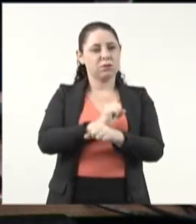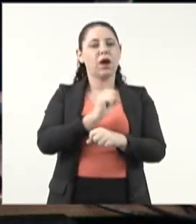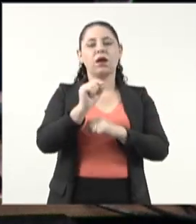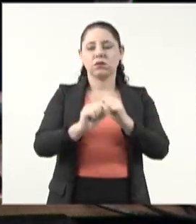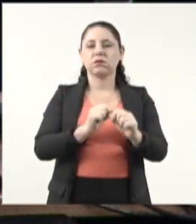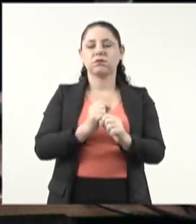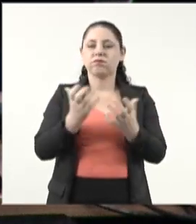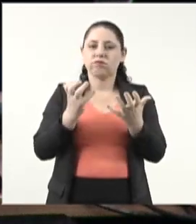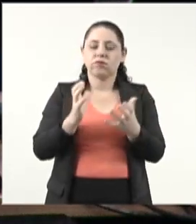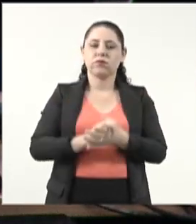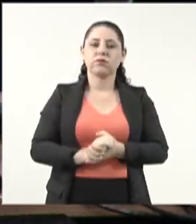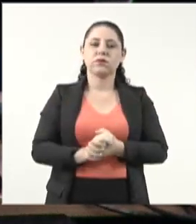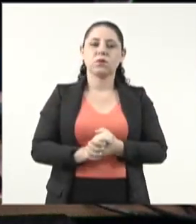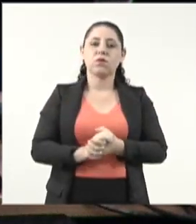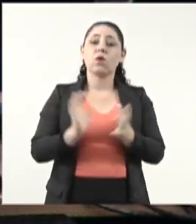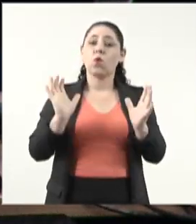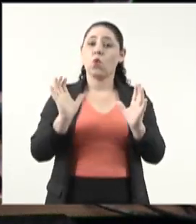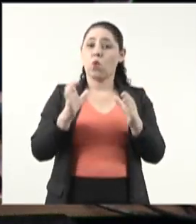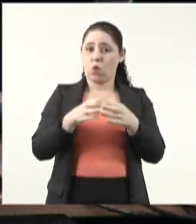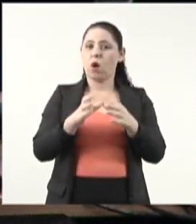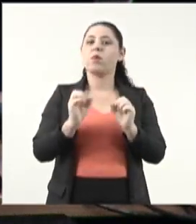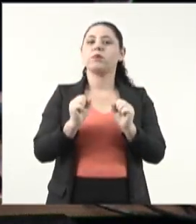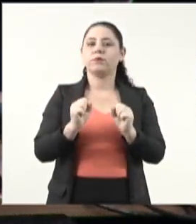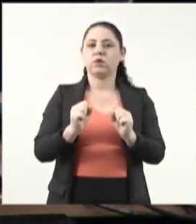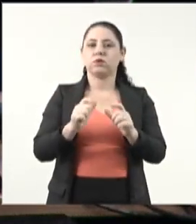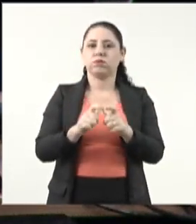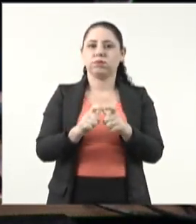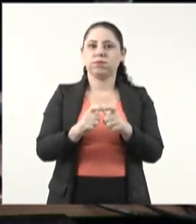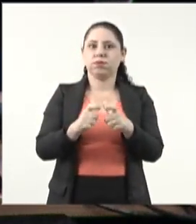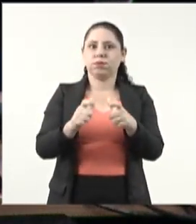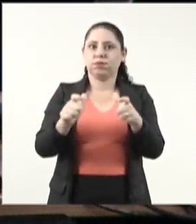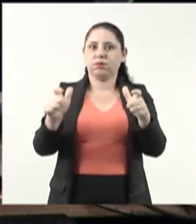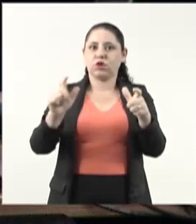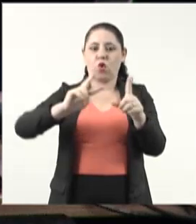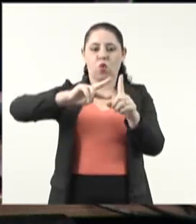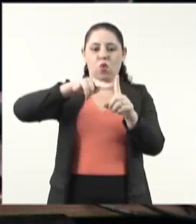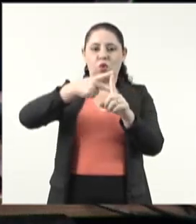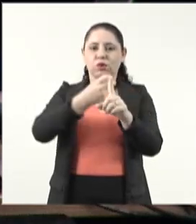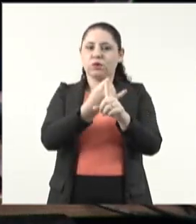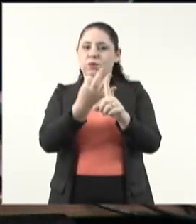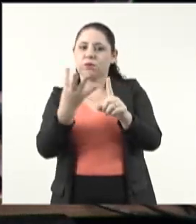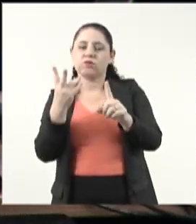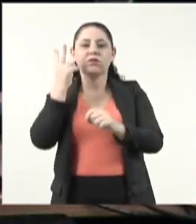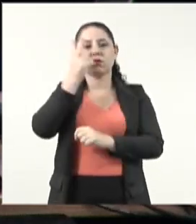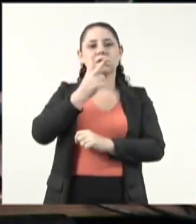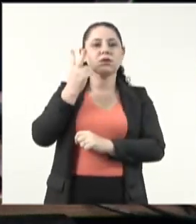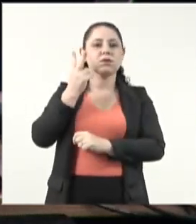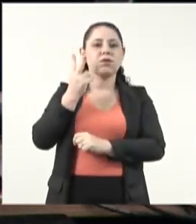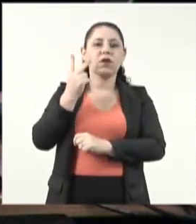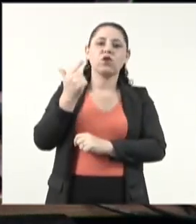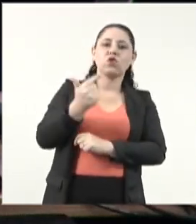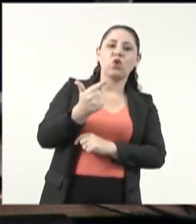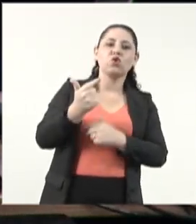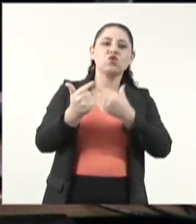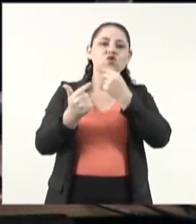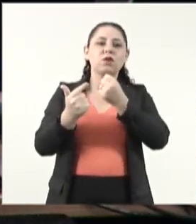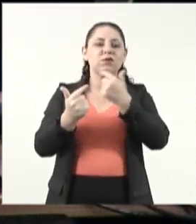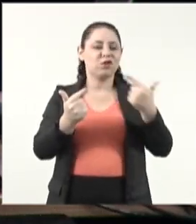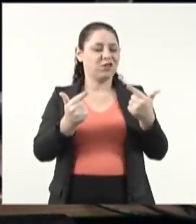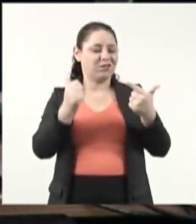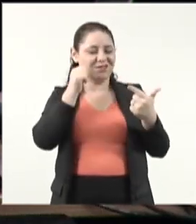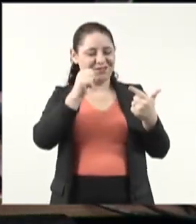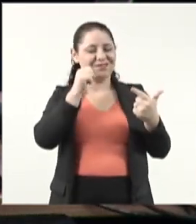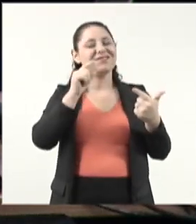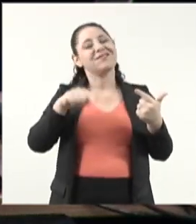nossa bancada agora ela possa crescer, vamos dobrar o número de vereadores e que sejam 2 homens e 2 mulheres, não